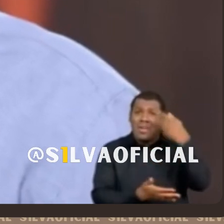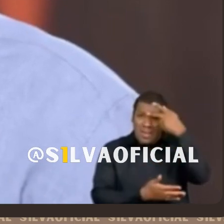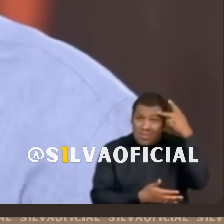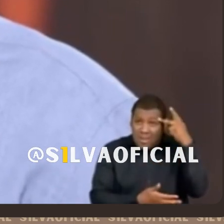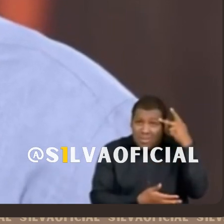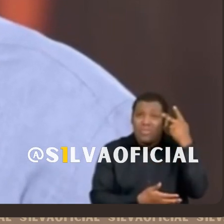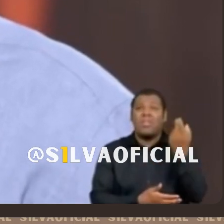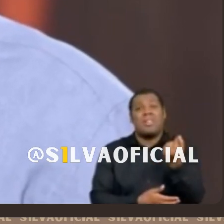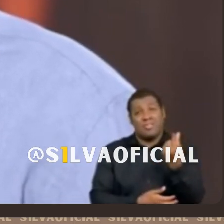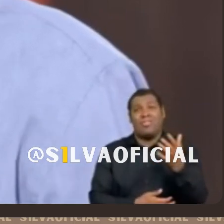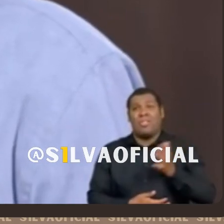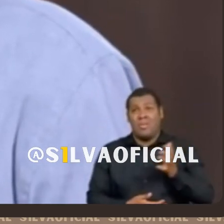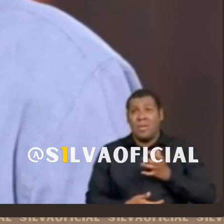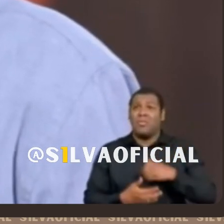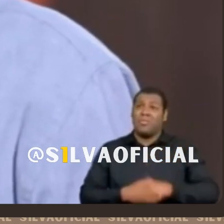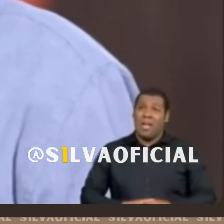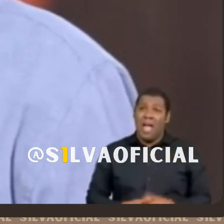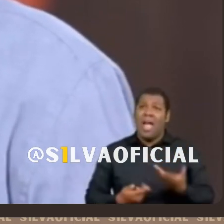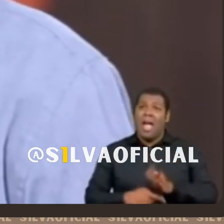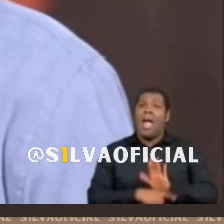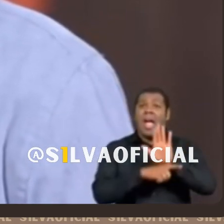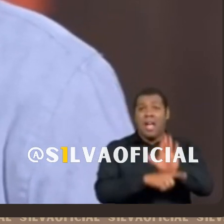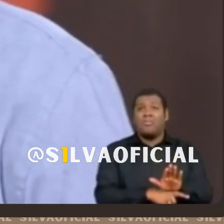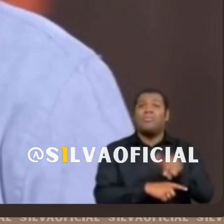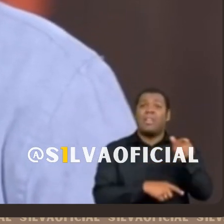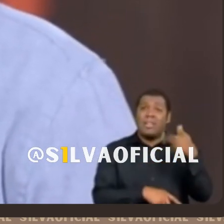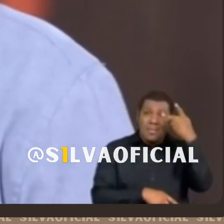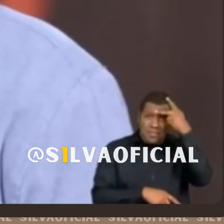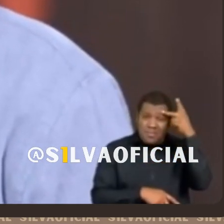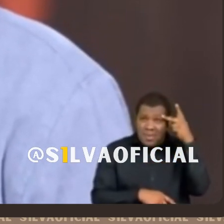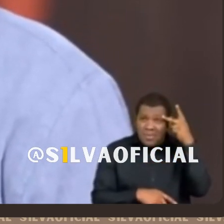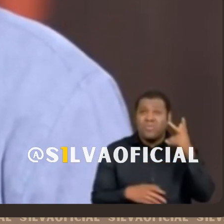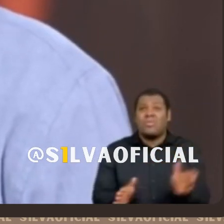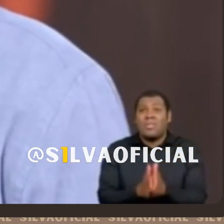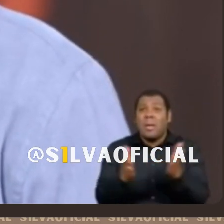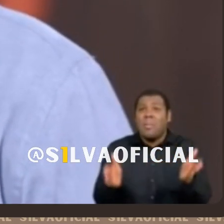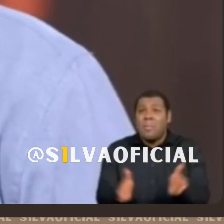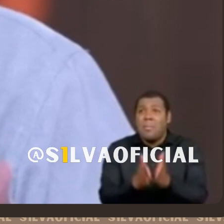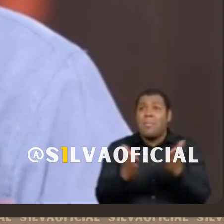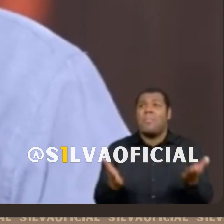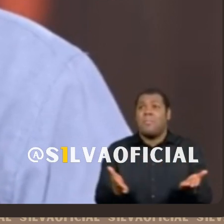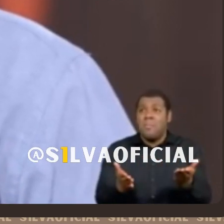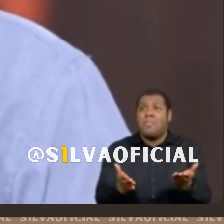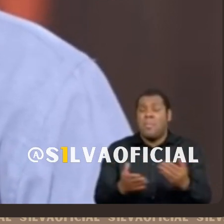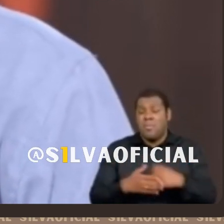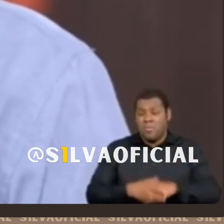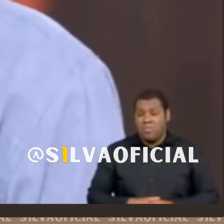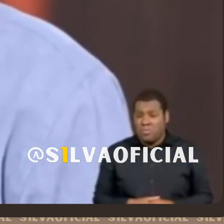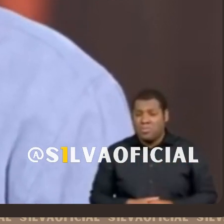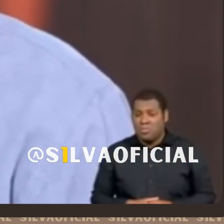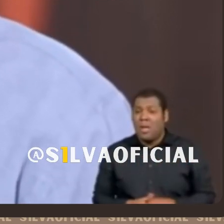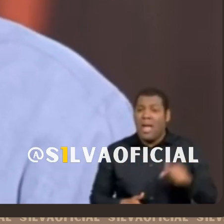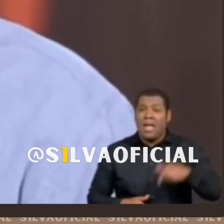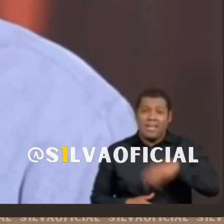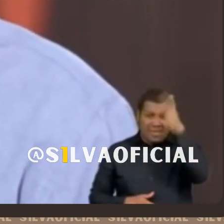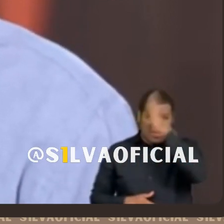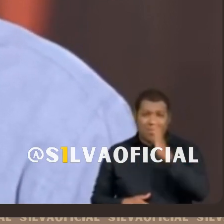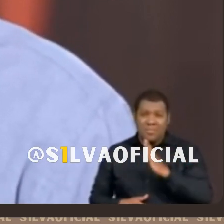É sempre assim. Aqui no Brasil, eles conseguiram construir a narrativa do que ser pobre e estar passando fome é